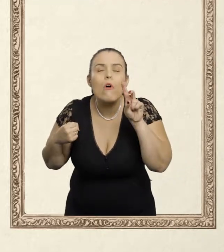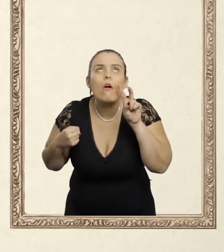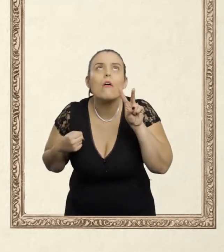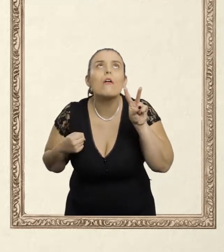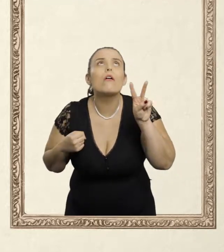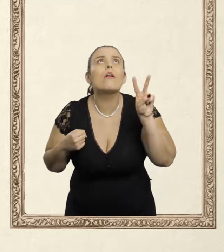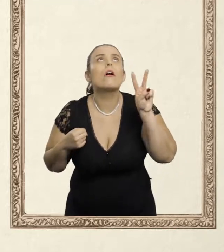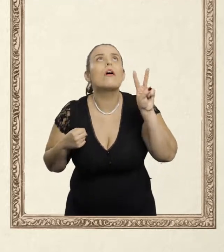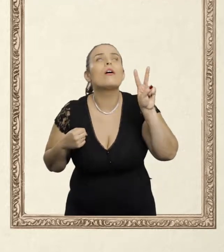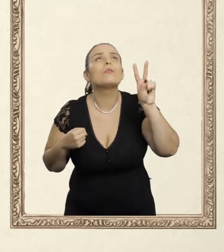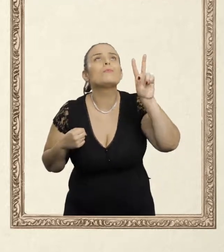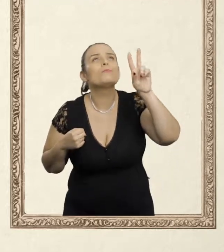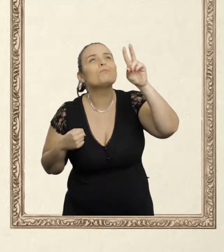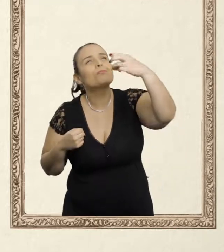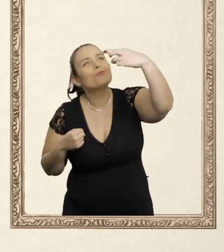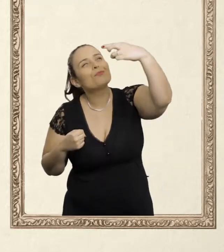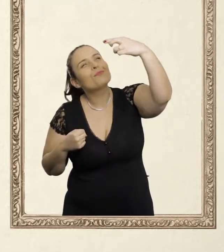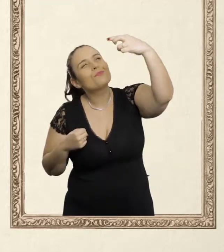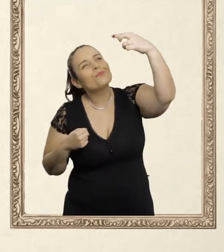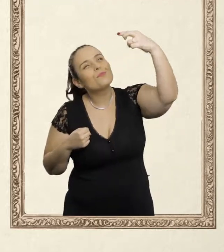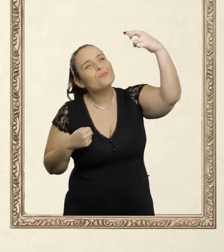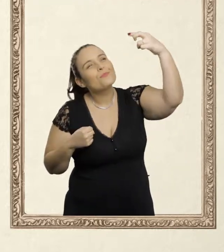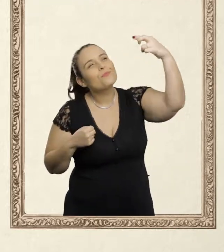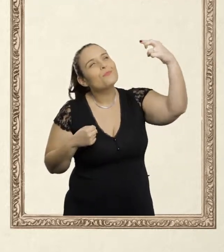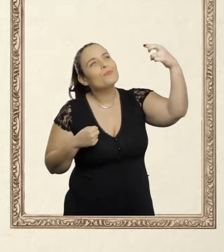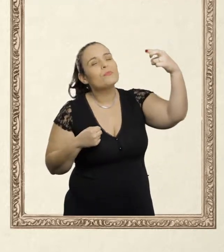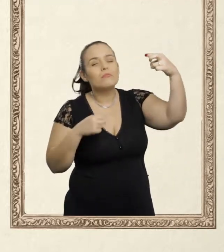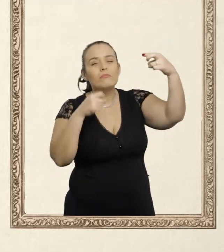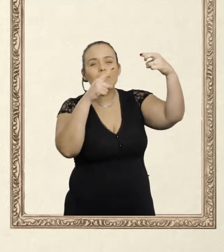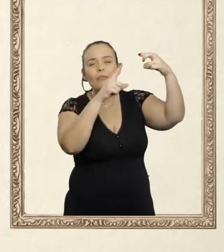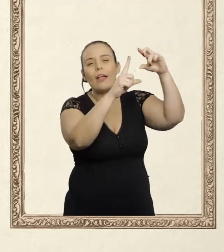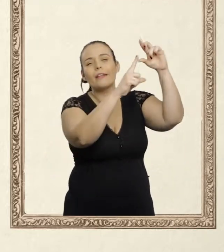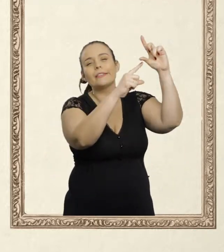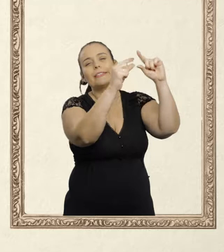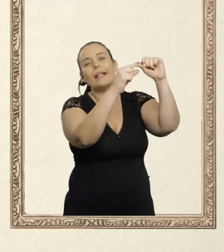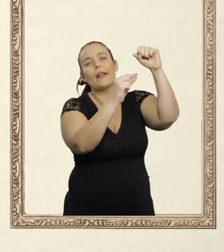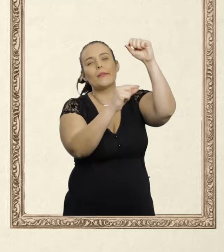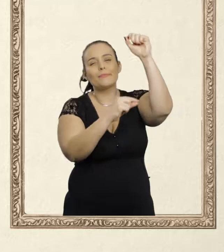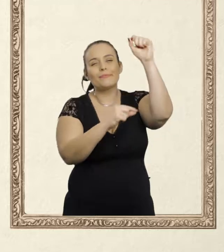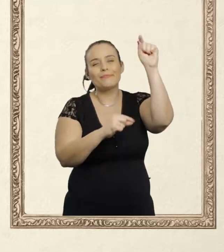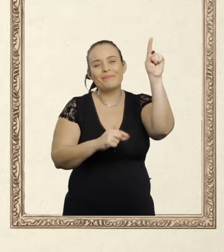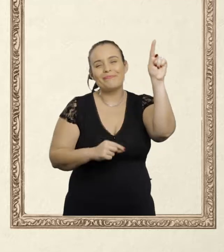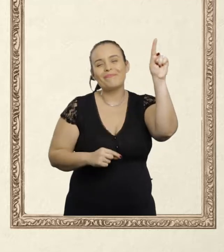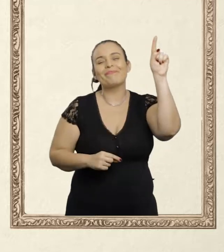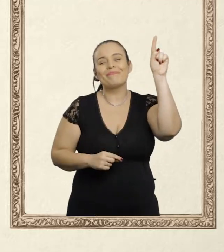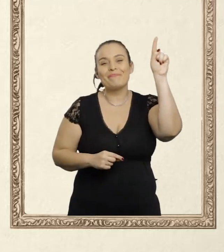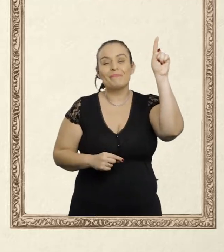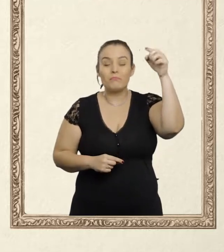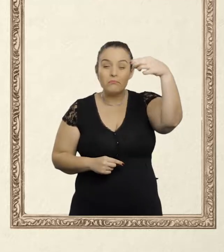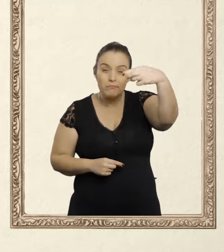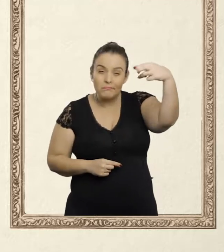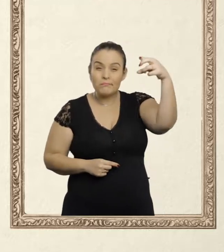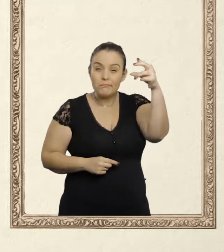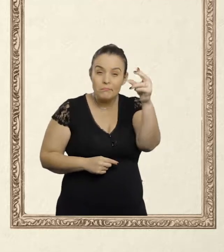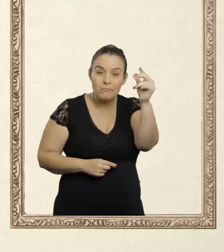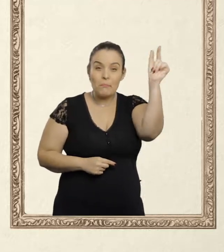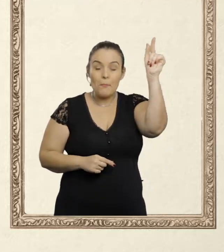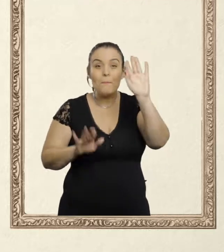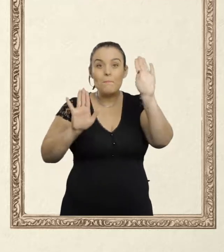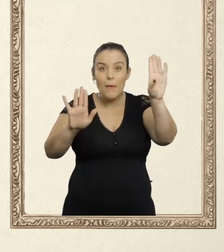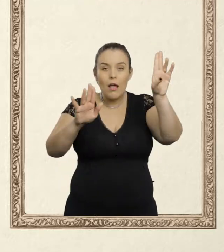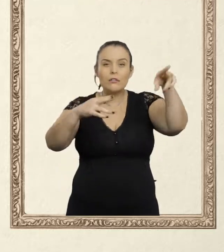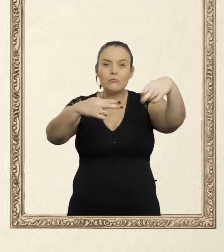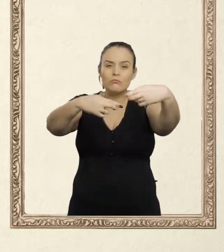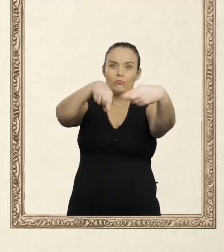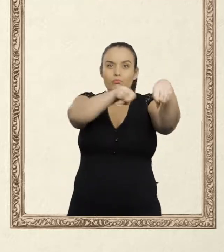A Sra. Darling olhou para cima e viu um brilho. Ela pensou que era uma estrela cadente. Peter Pan conseguiu